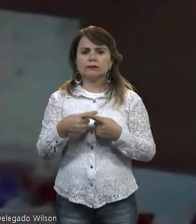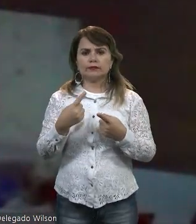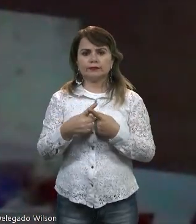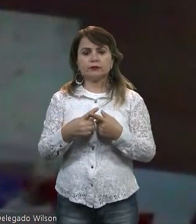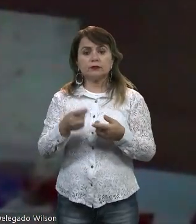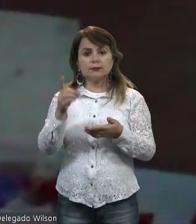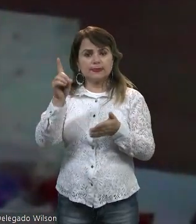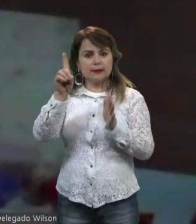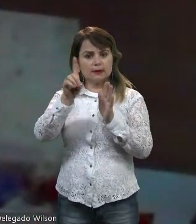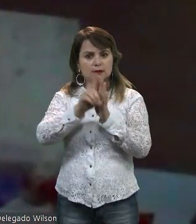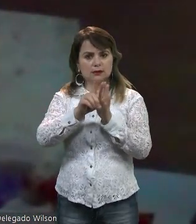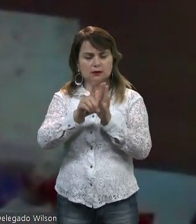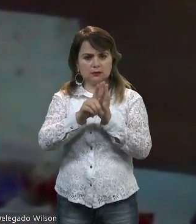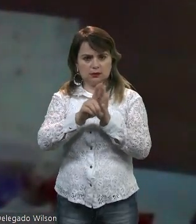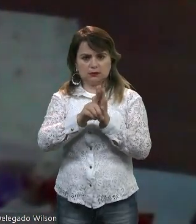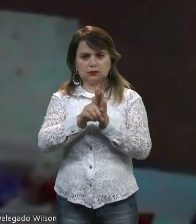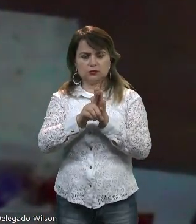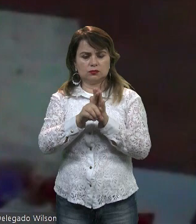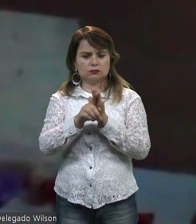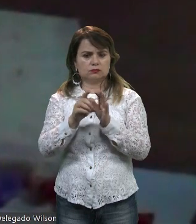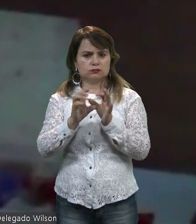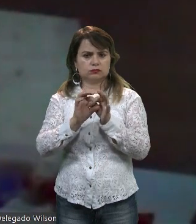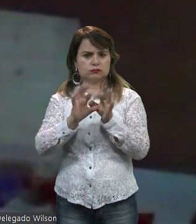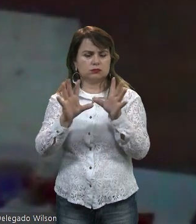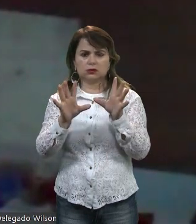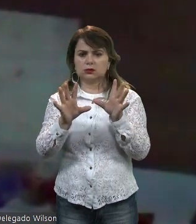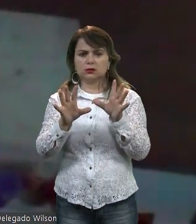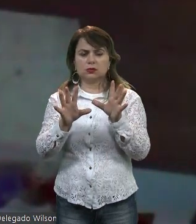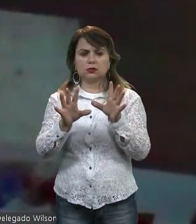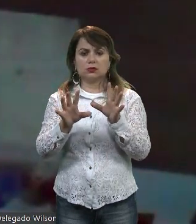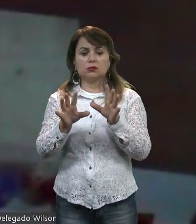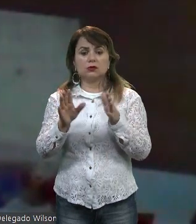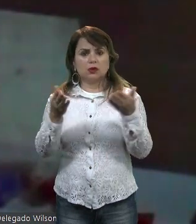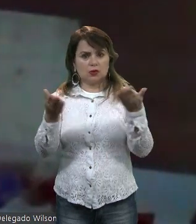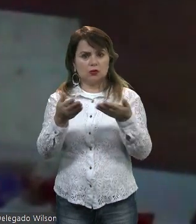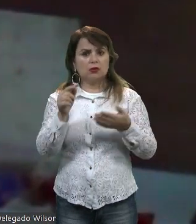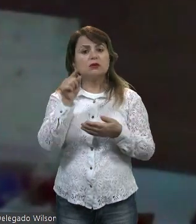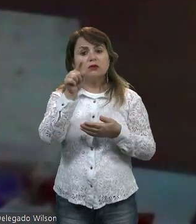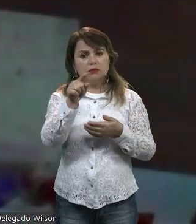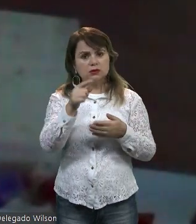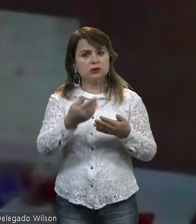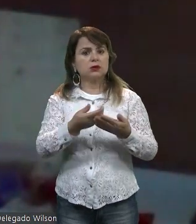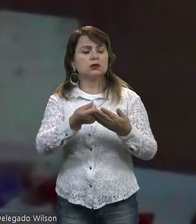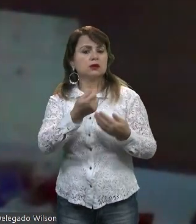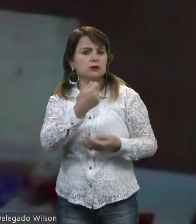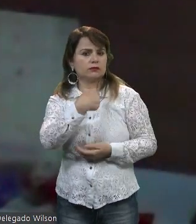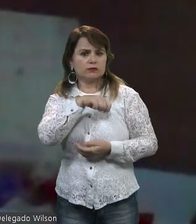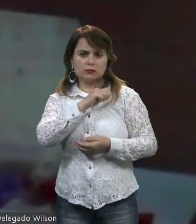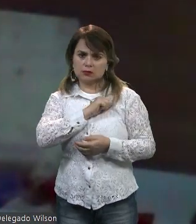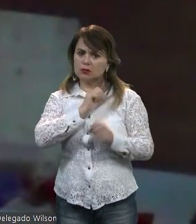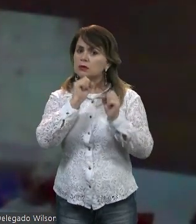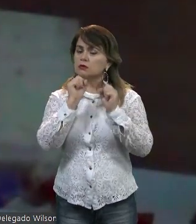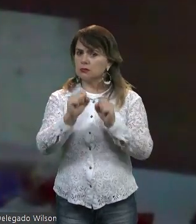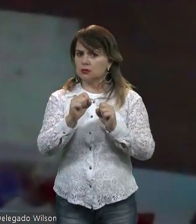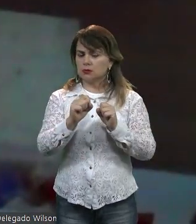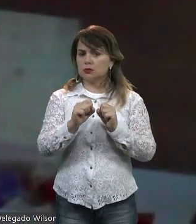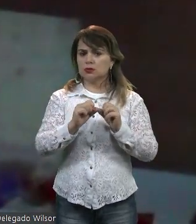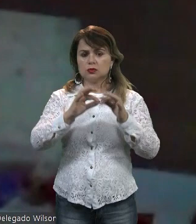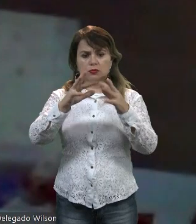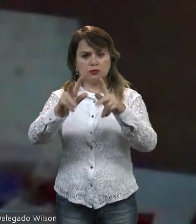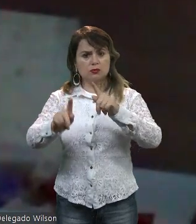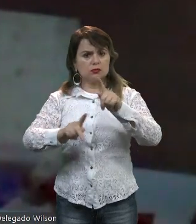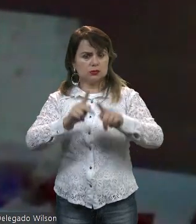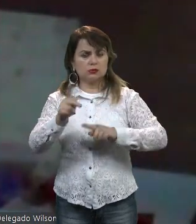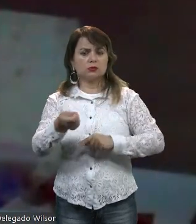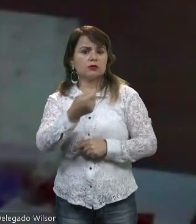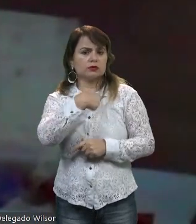expedido o decreto, e agora contamos com essa fiscalização geral para que não seja